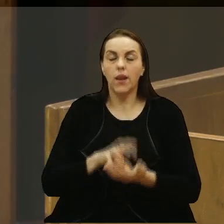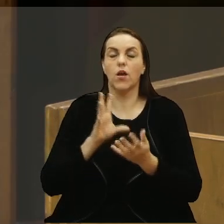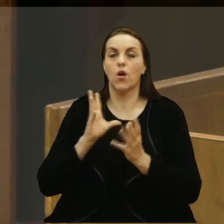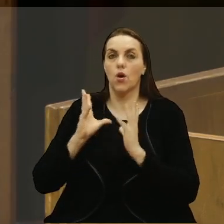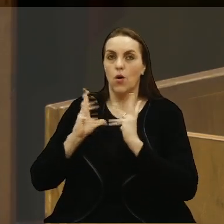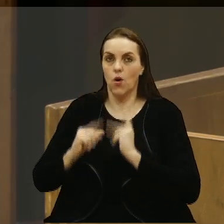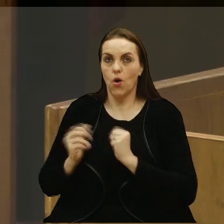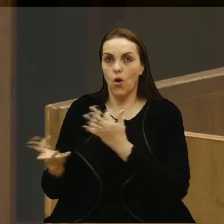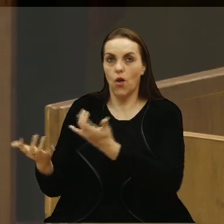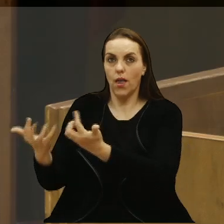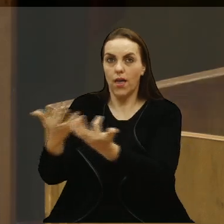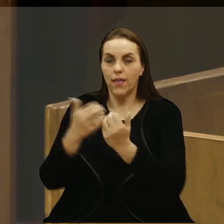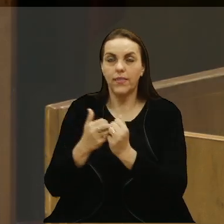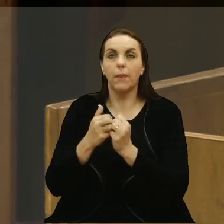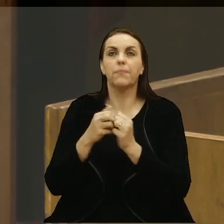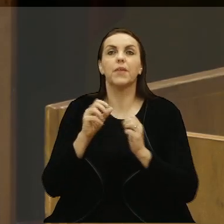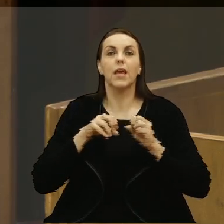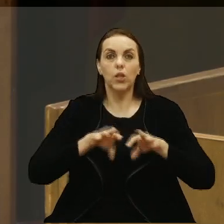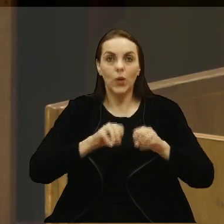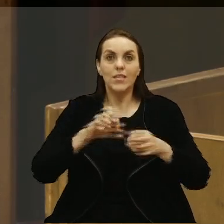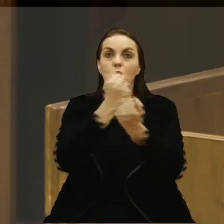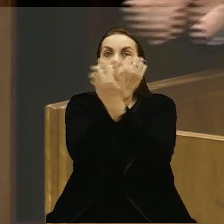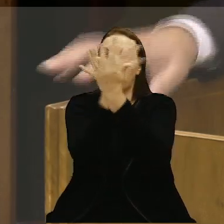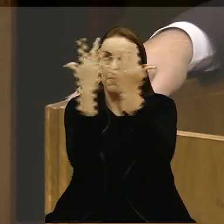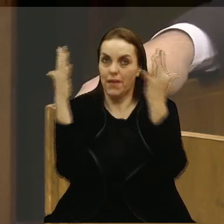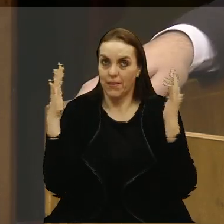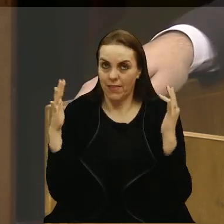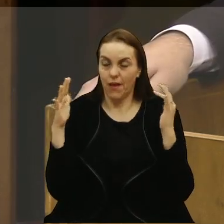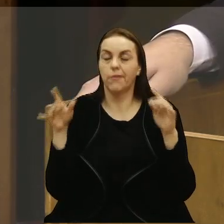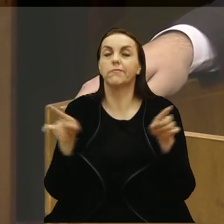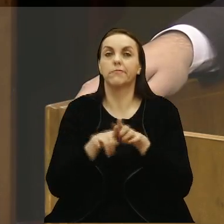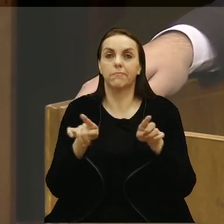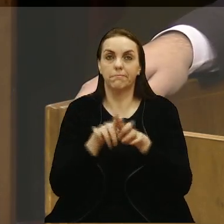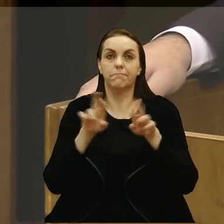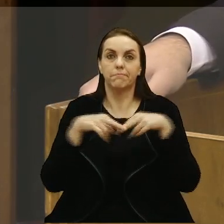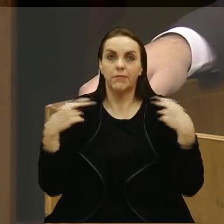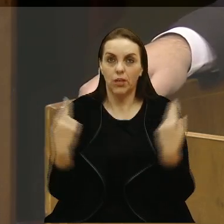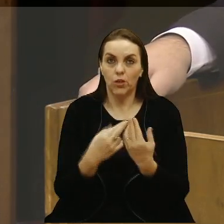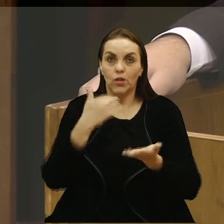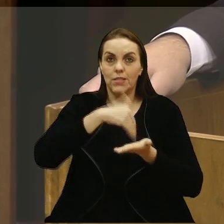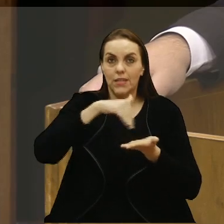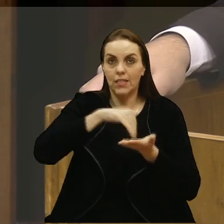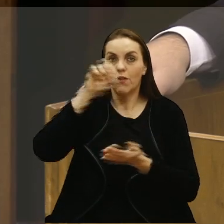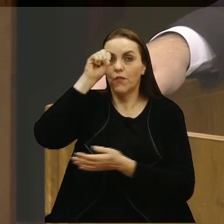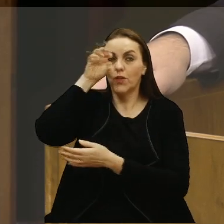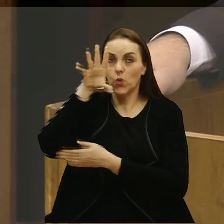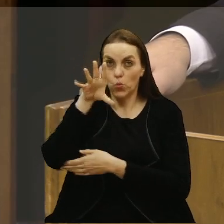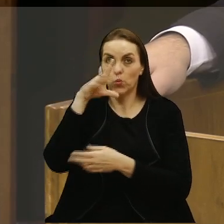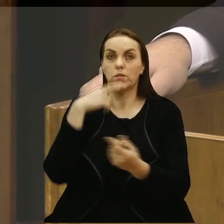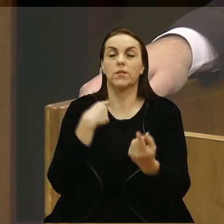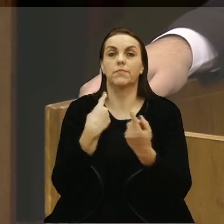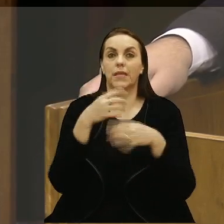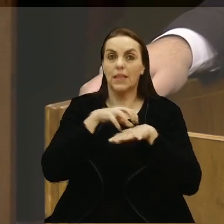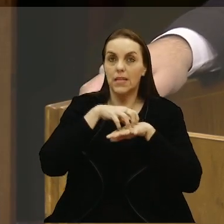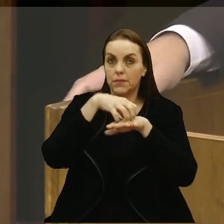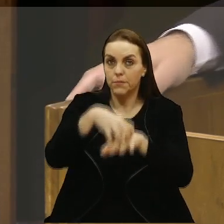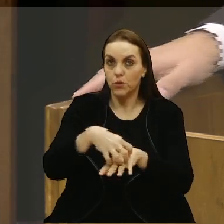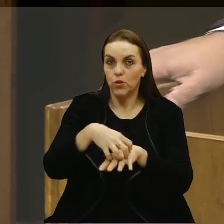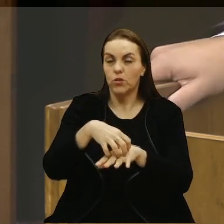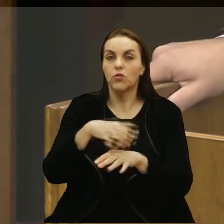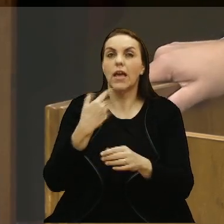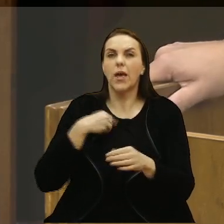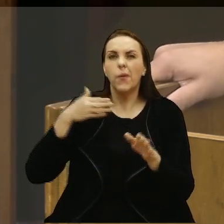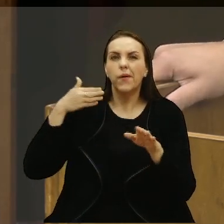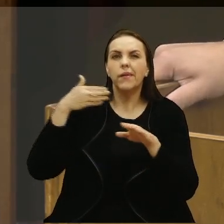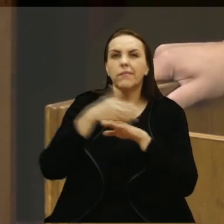eu fui fazer uma vistoria com o secretário Fiuza do transporte. E eu entrei ali por trás, eu não sei o